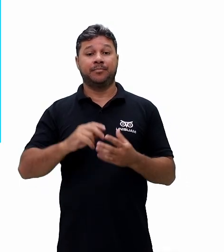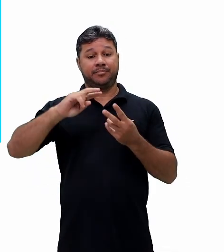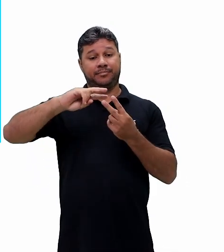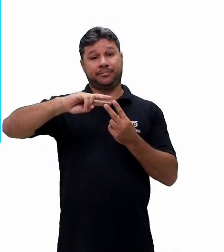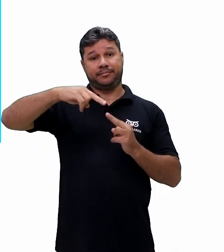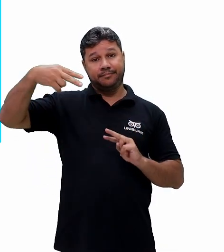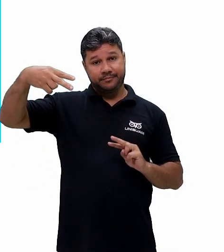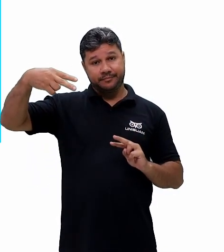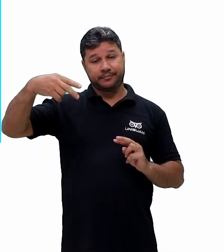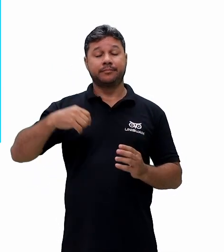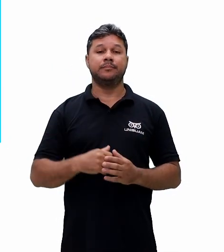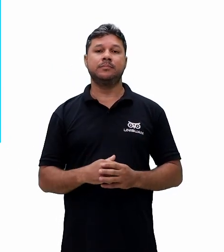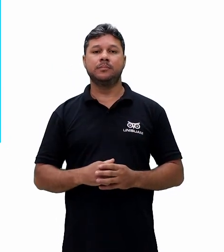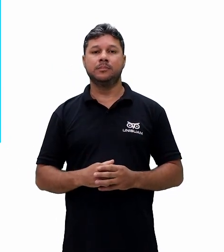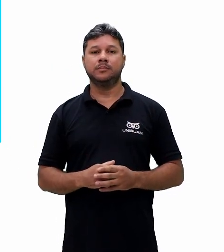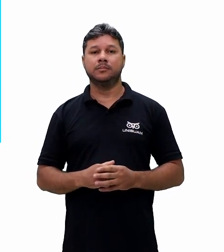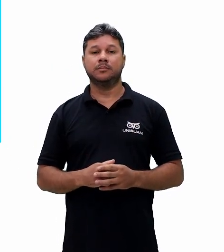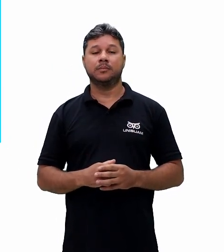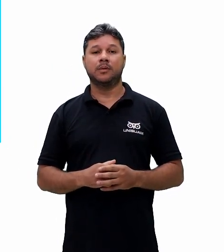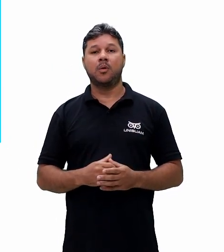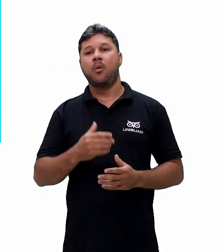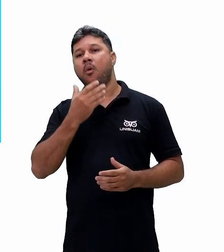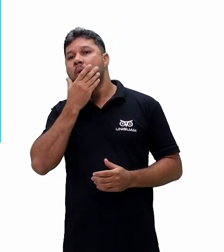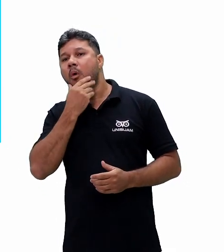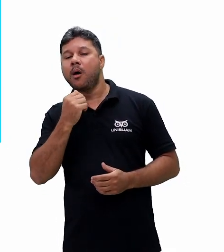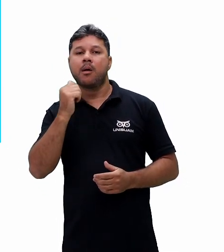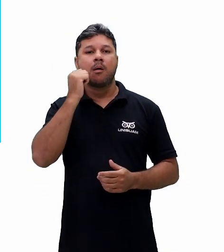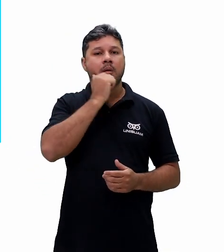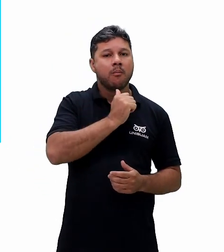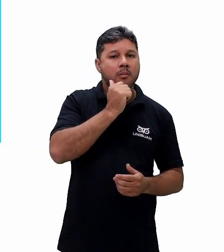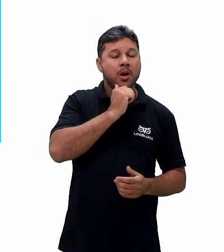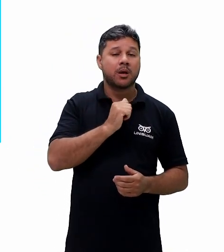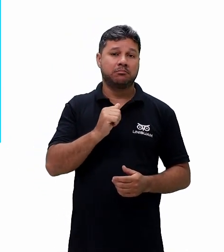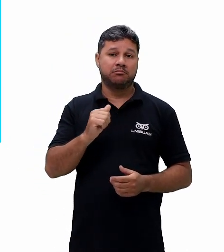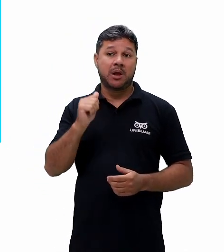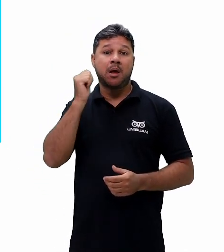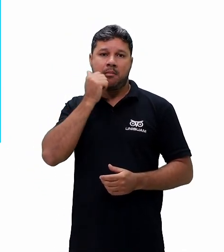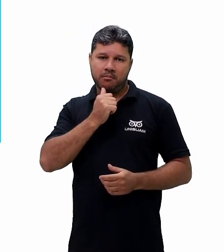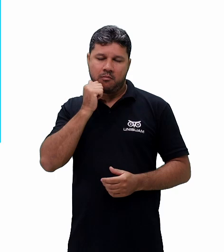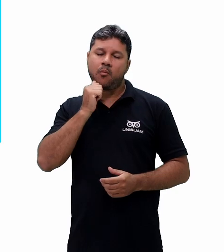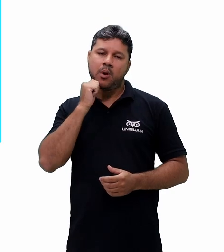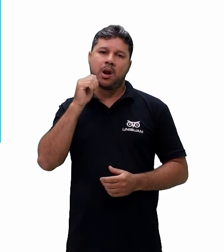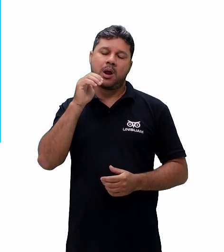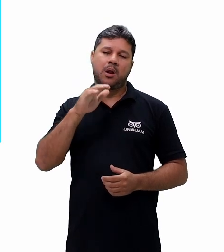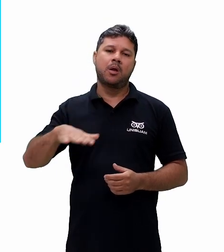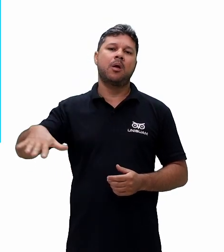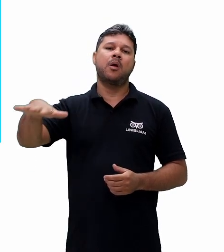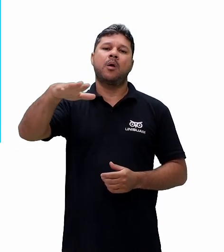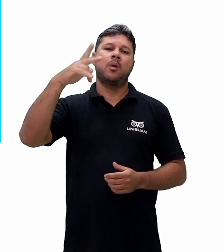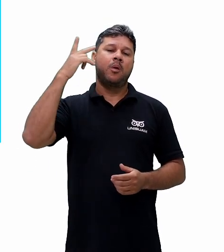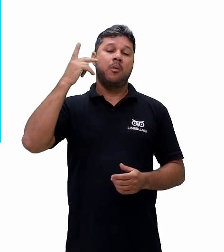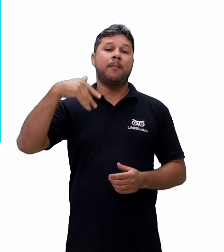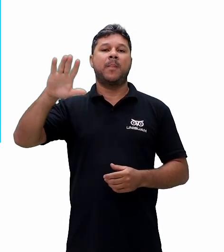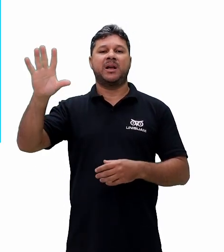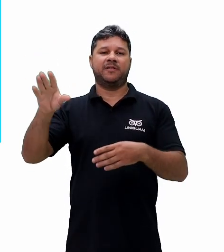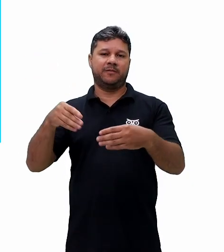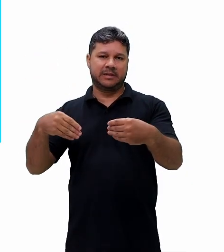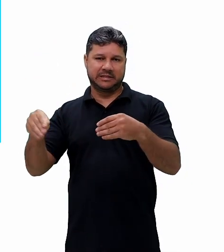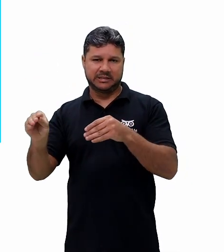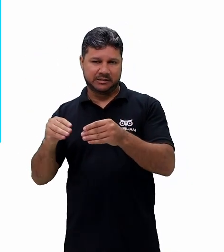A genética, o sexo, ou seja, as mulheres, de uma forma geral, são